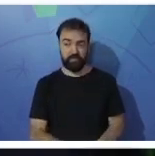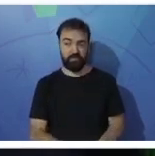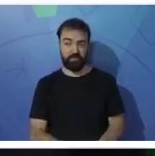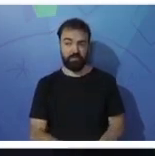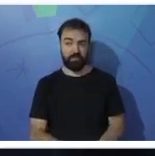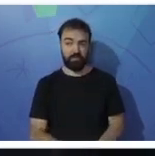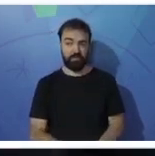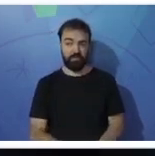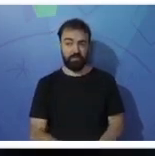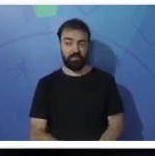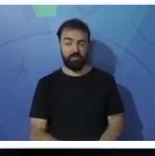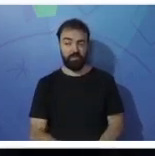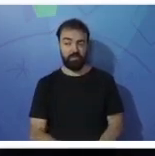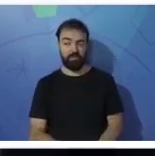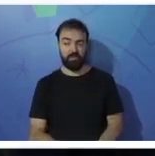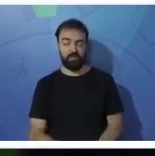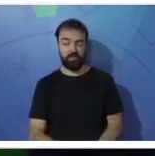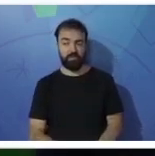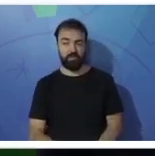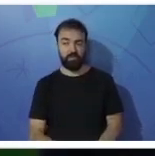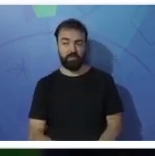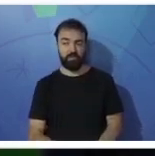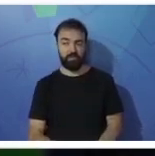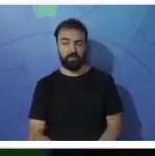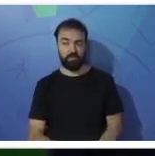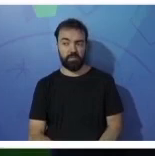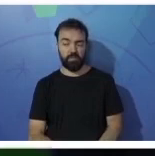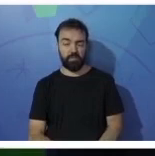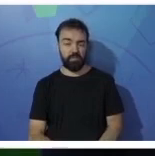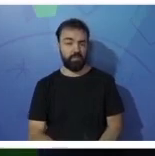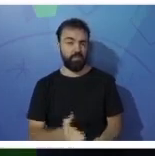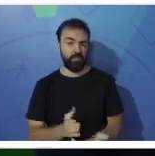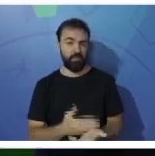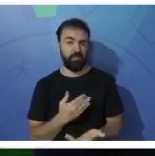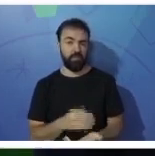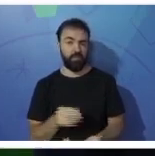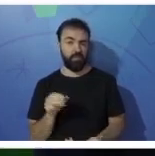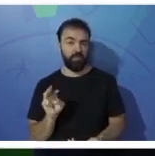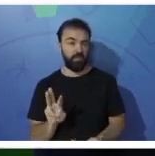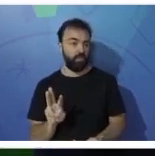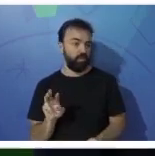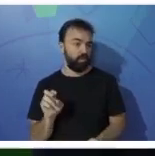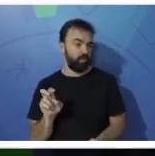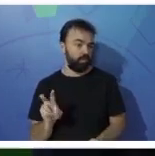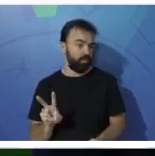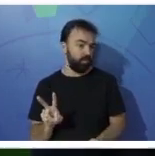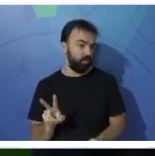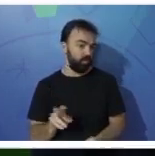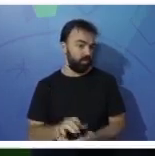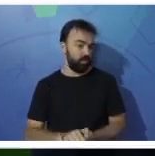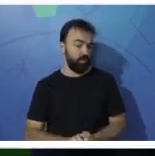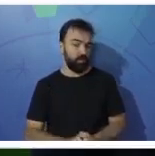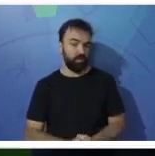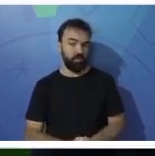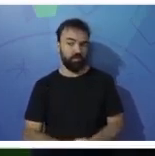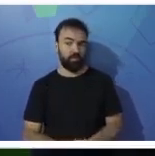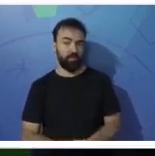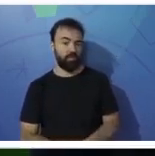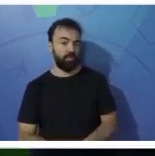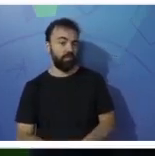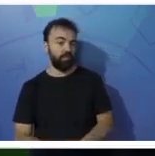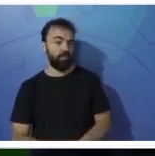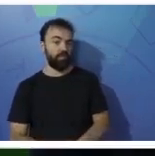essas bombas surpresa. Tá na página 32. Vamos